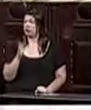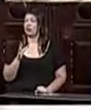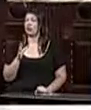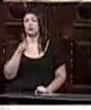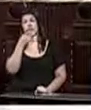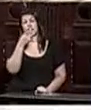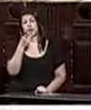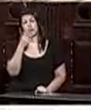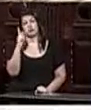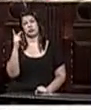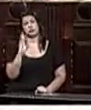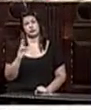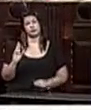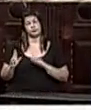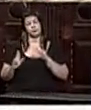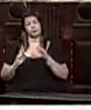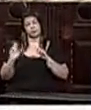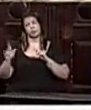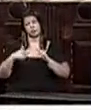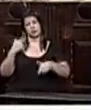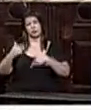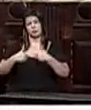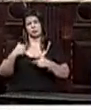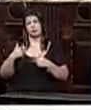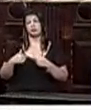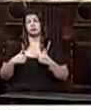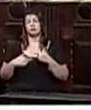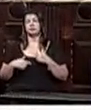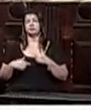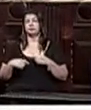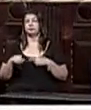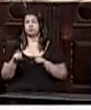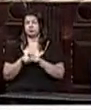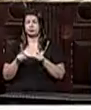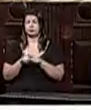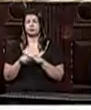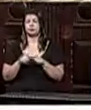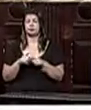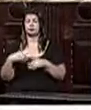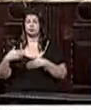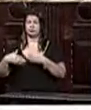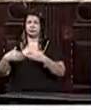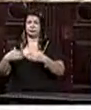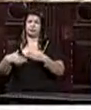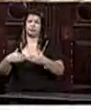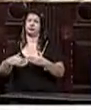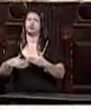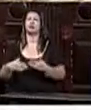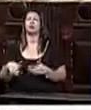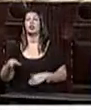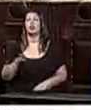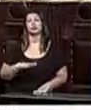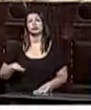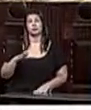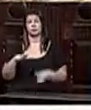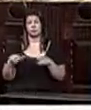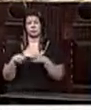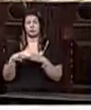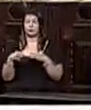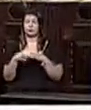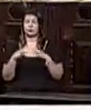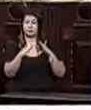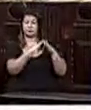o trabalho que o seu mandato vinha fazendo a respeito dessa situação do